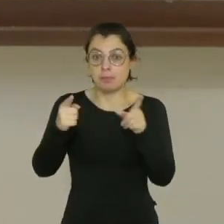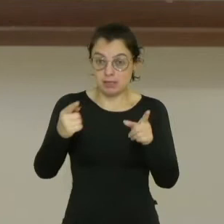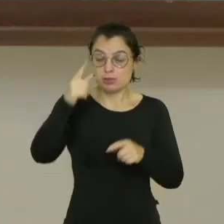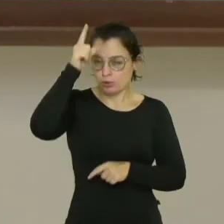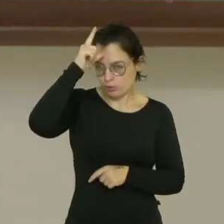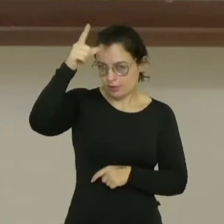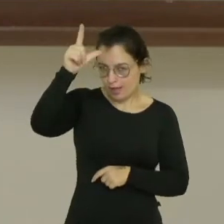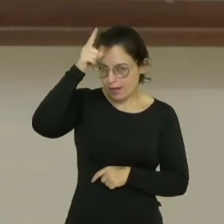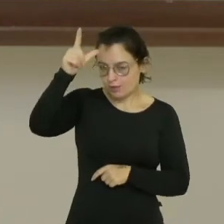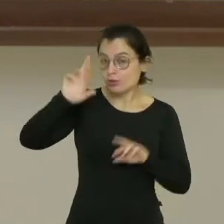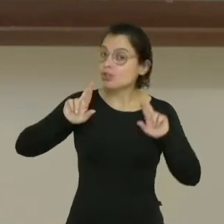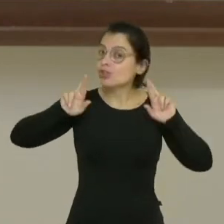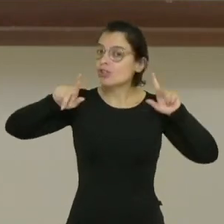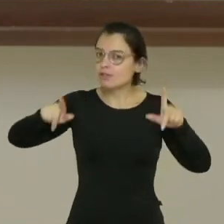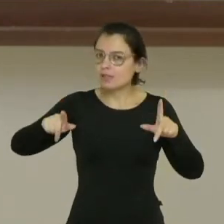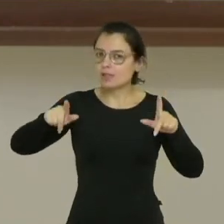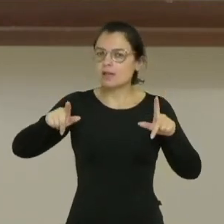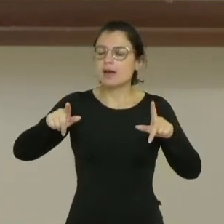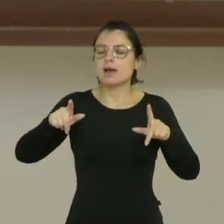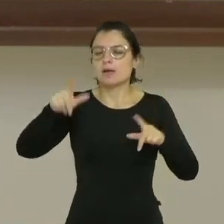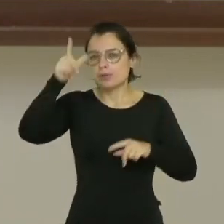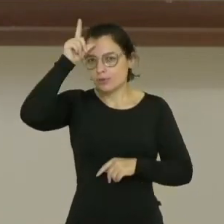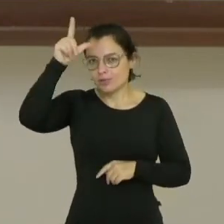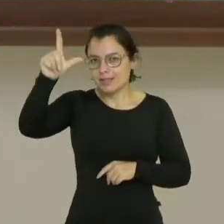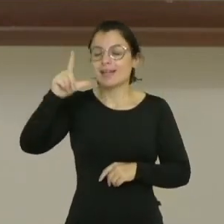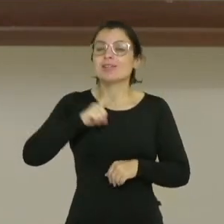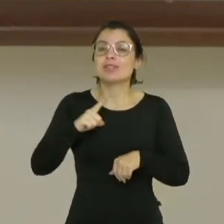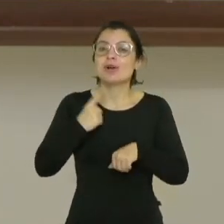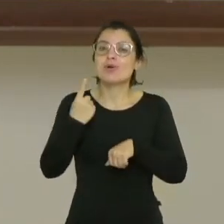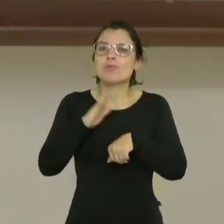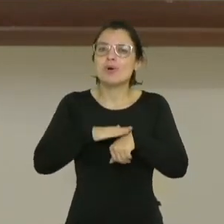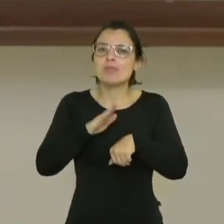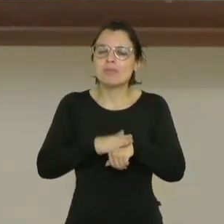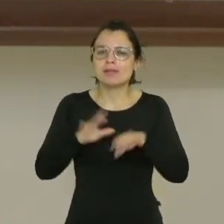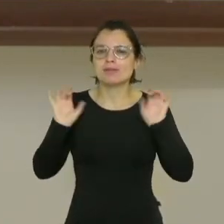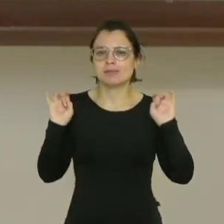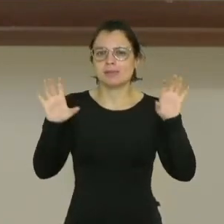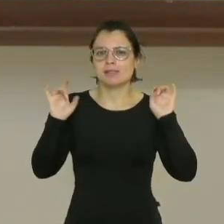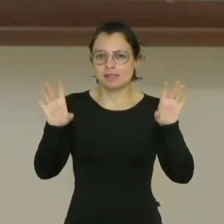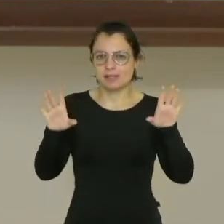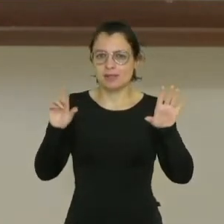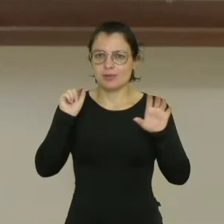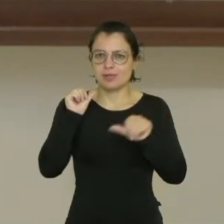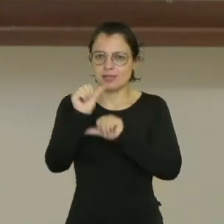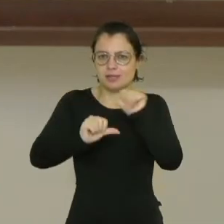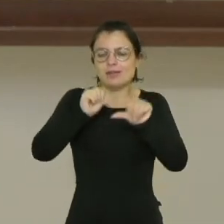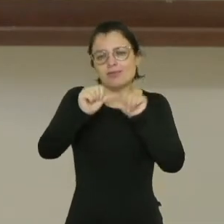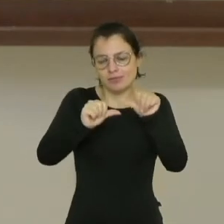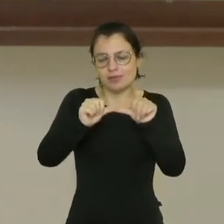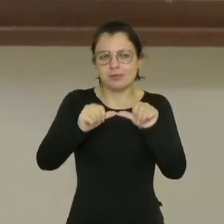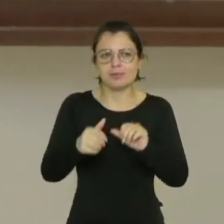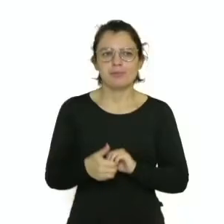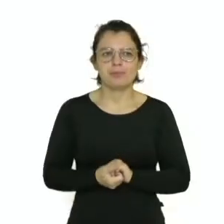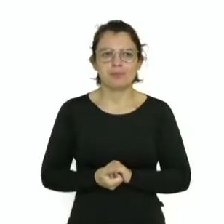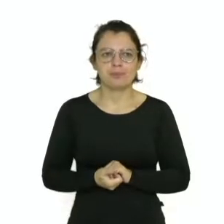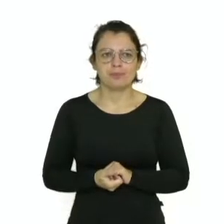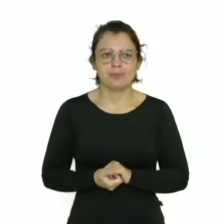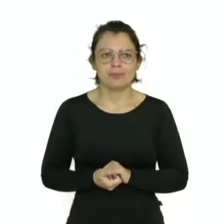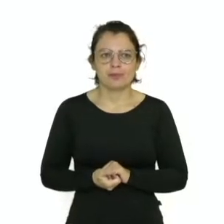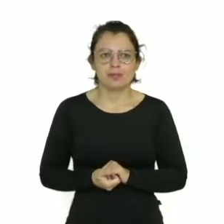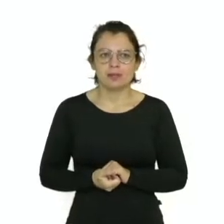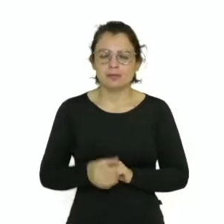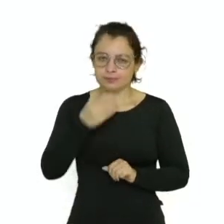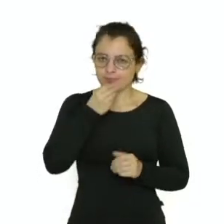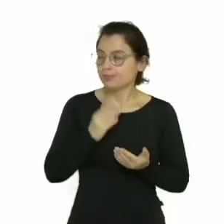ele se indigna e critica, havia um ambiente para que acontecesse a reforma. Martinho